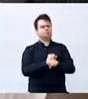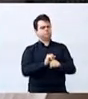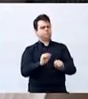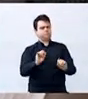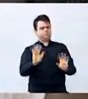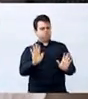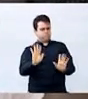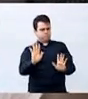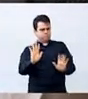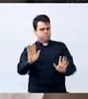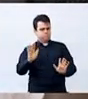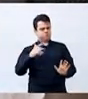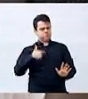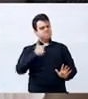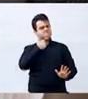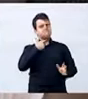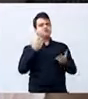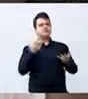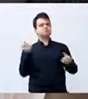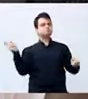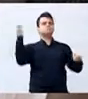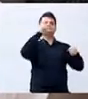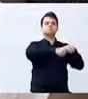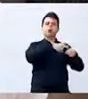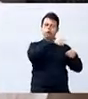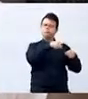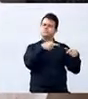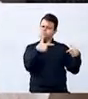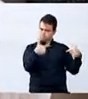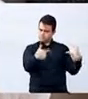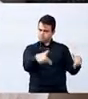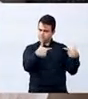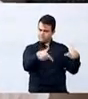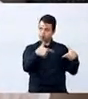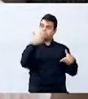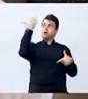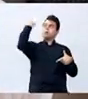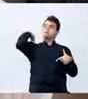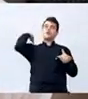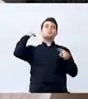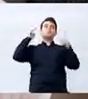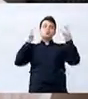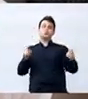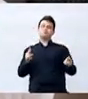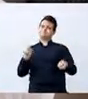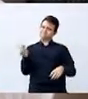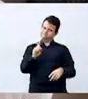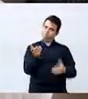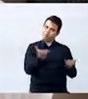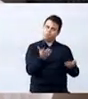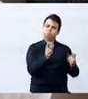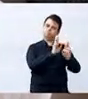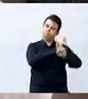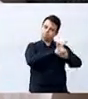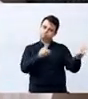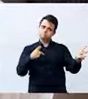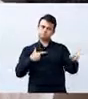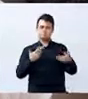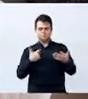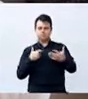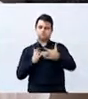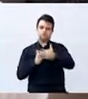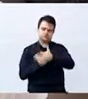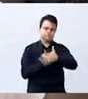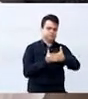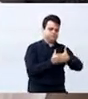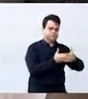eu quis retomar meu ambiente. É claro que não é como antes, né? Com as limitações,